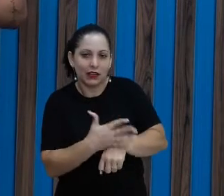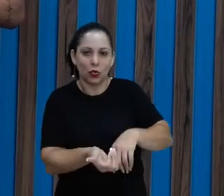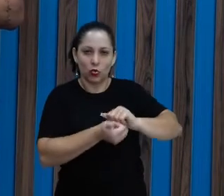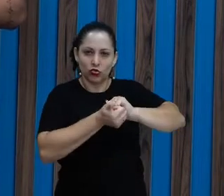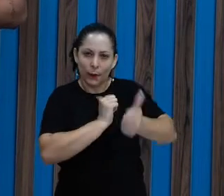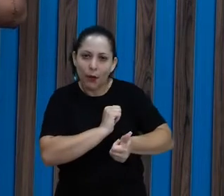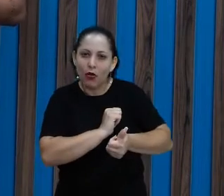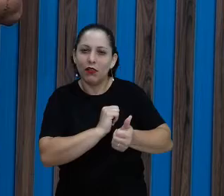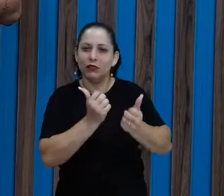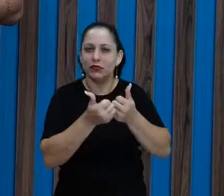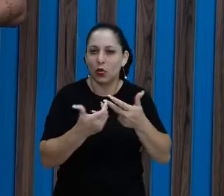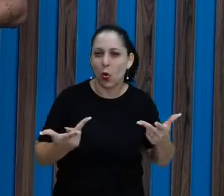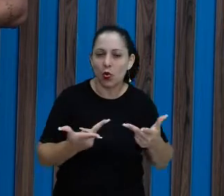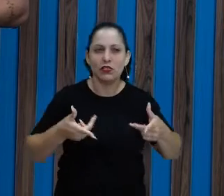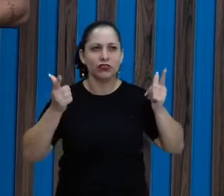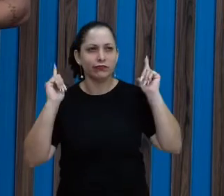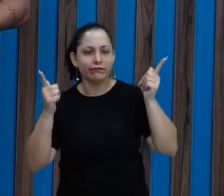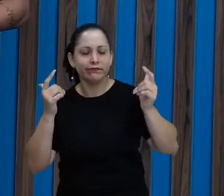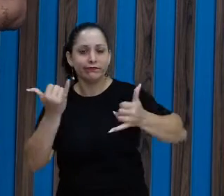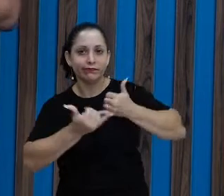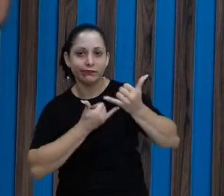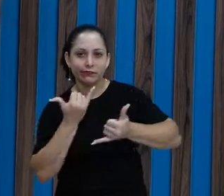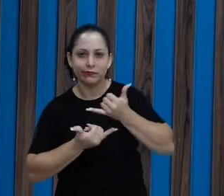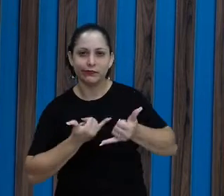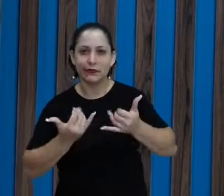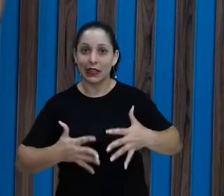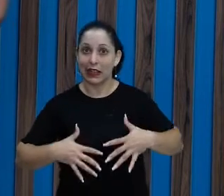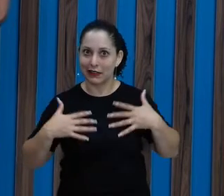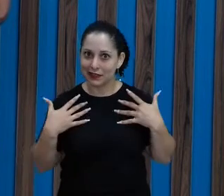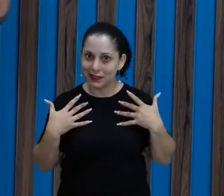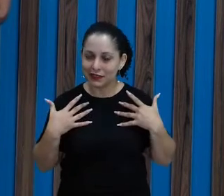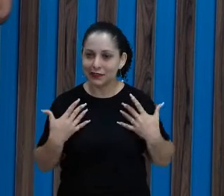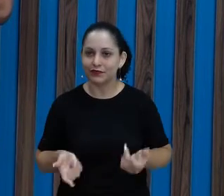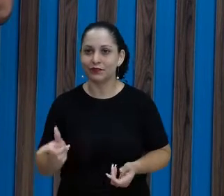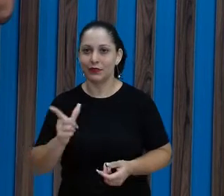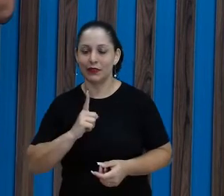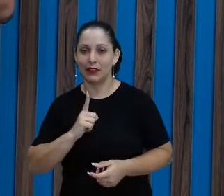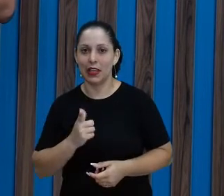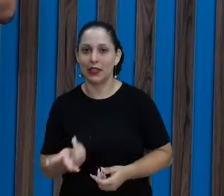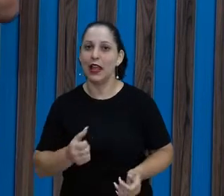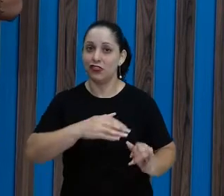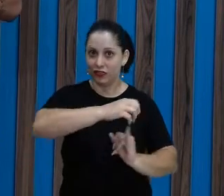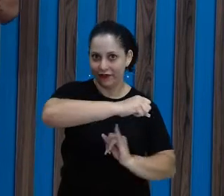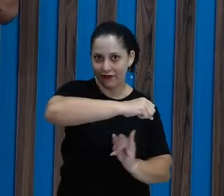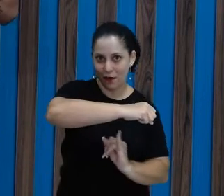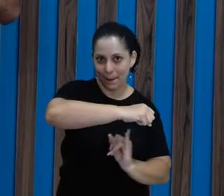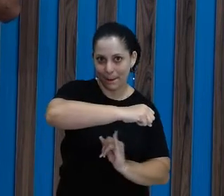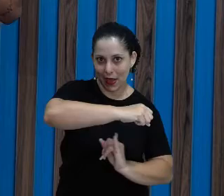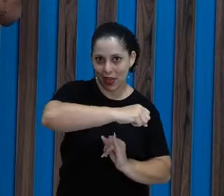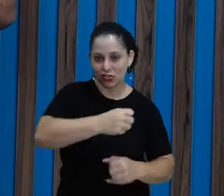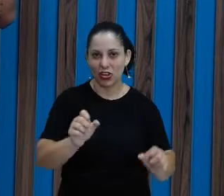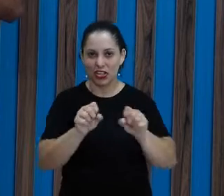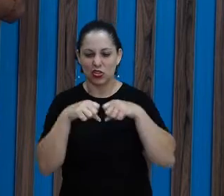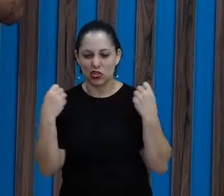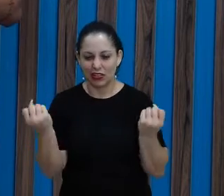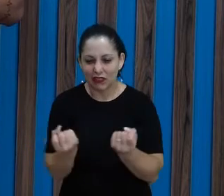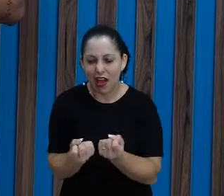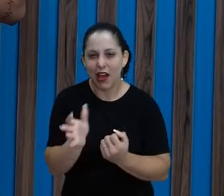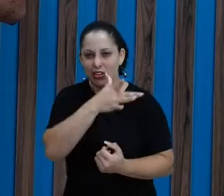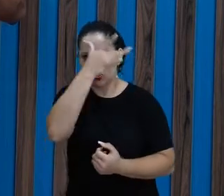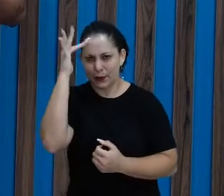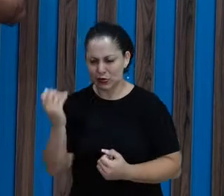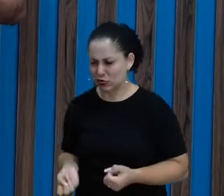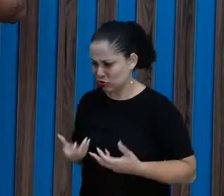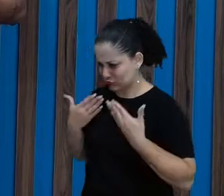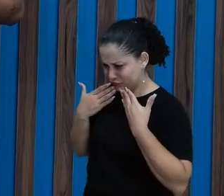para fazer alguma prática de lazer, né? Que aí entra nas práticas não formais, a sociedade, as pessoas,